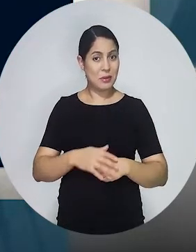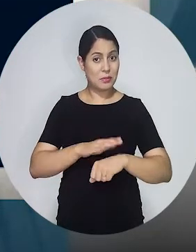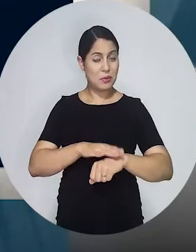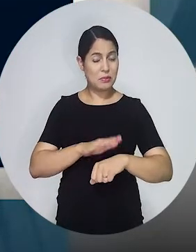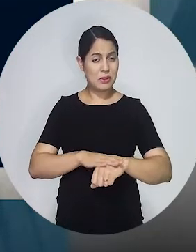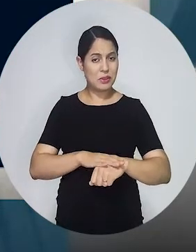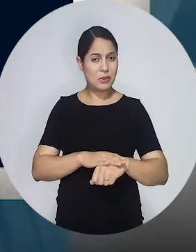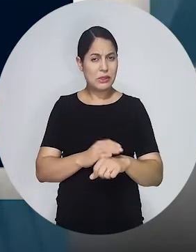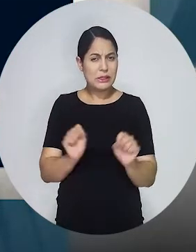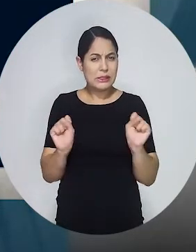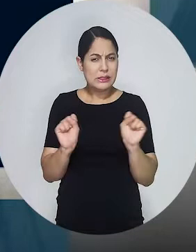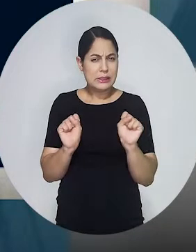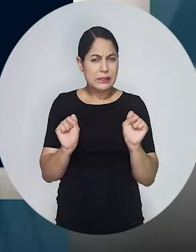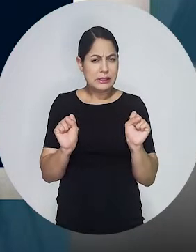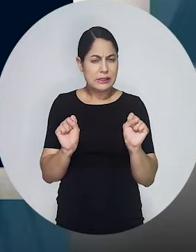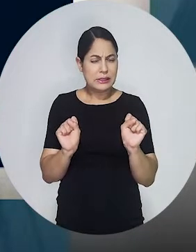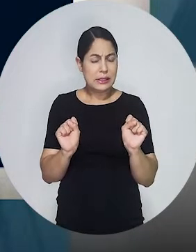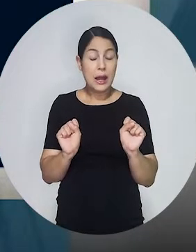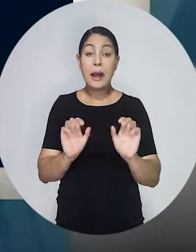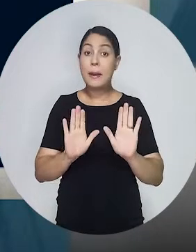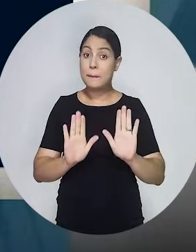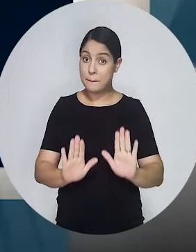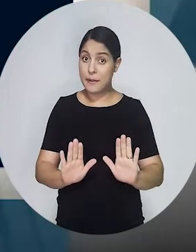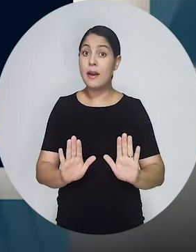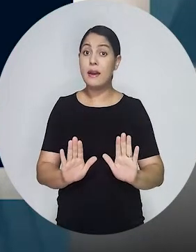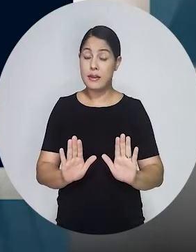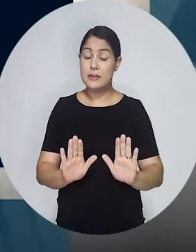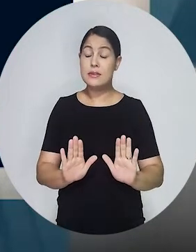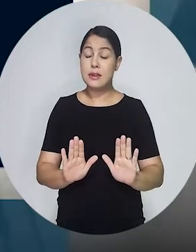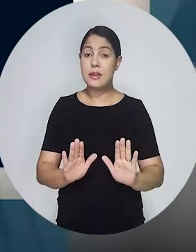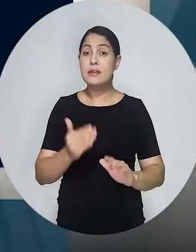comportado, já se agasalhou diante do frio,